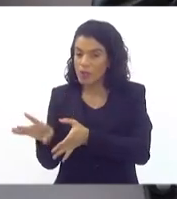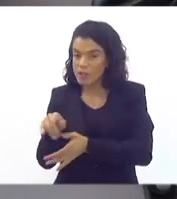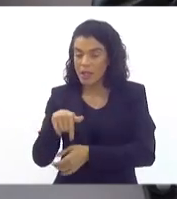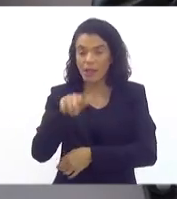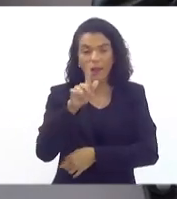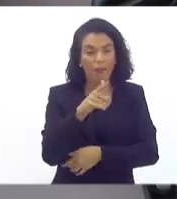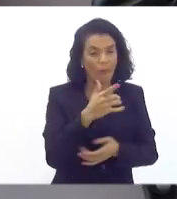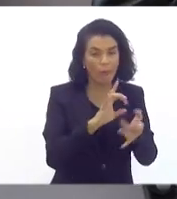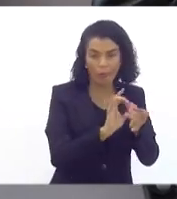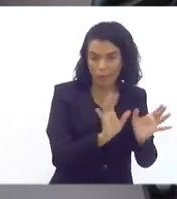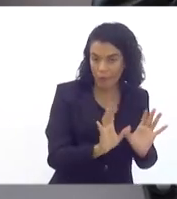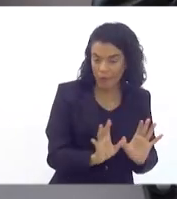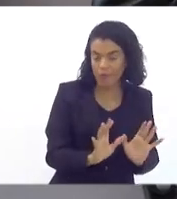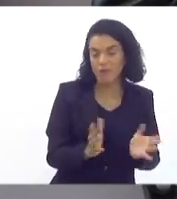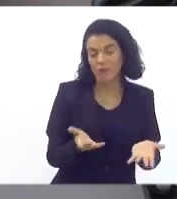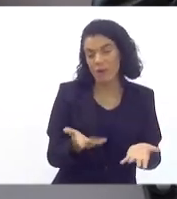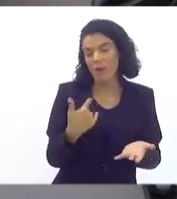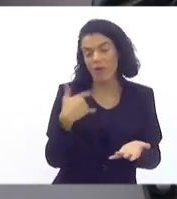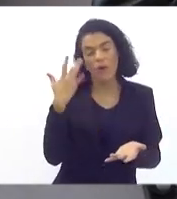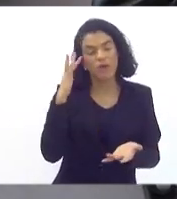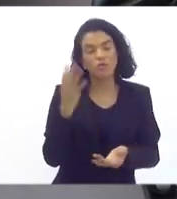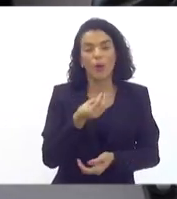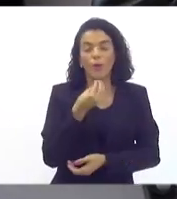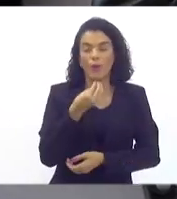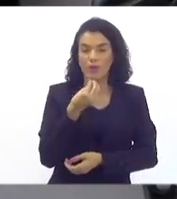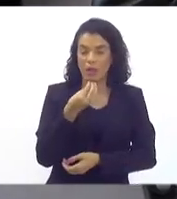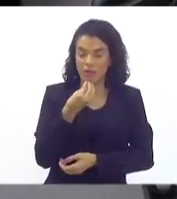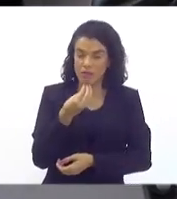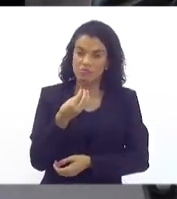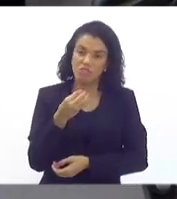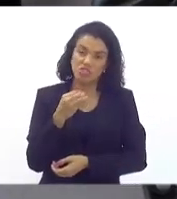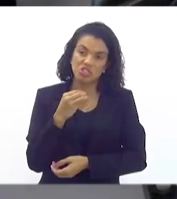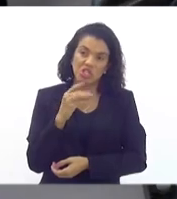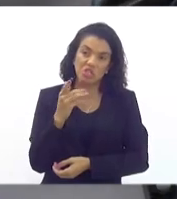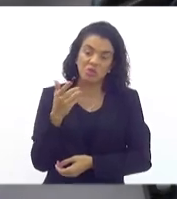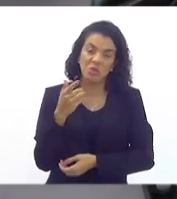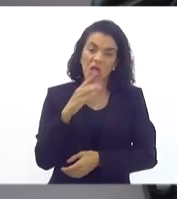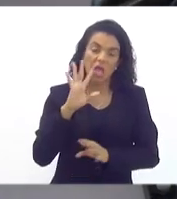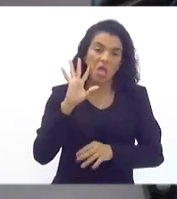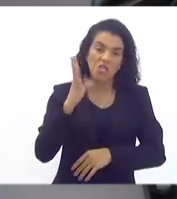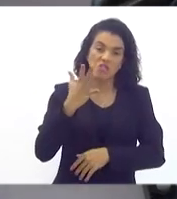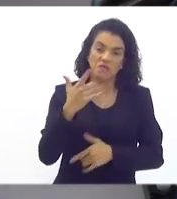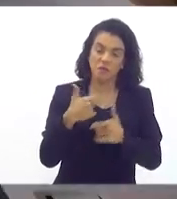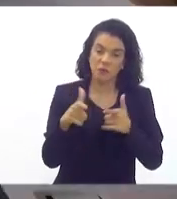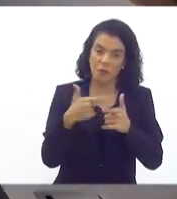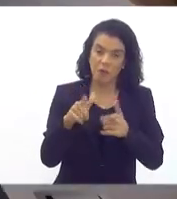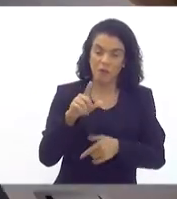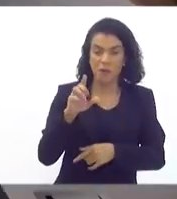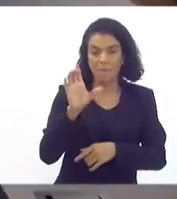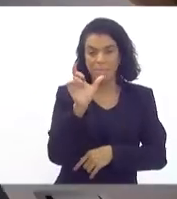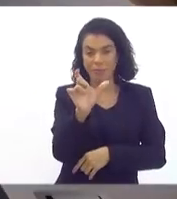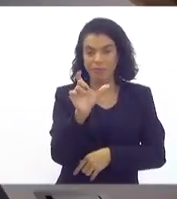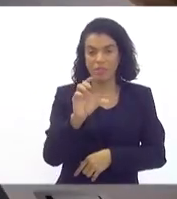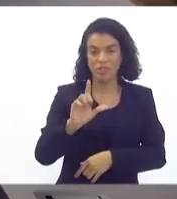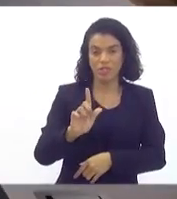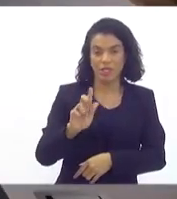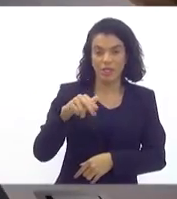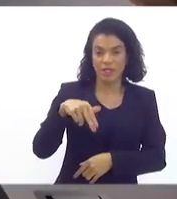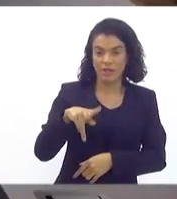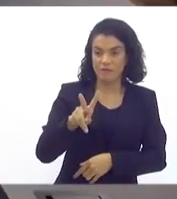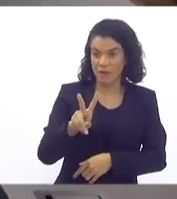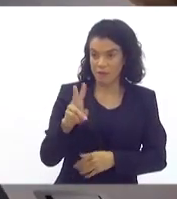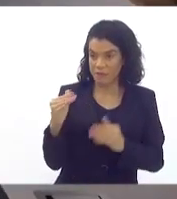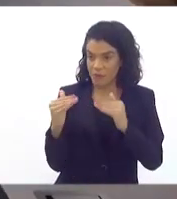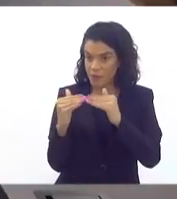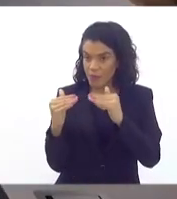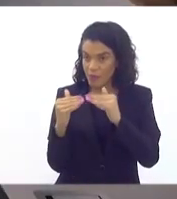o que que precisa Então acho que pode ser oportunidade da gente esgotar esse assunto Danielle de acordo